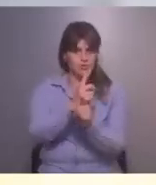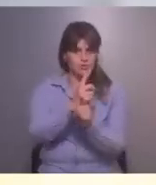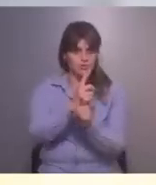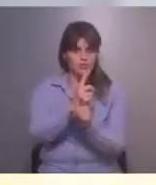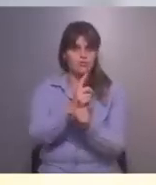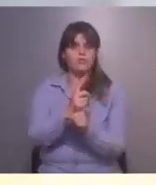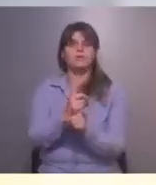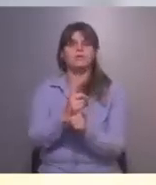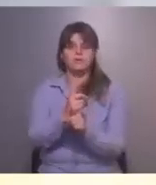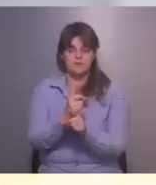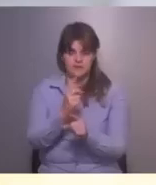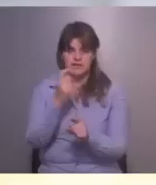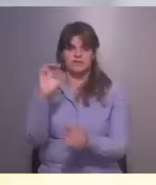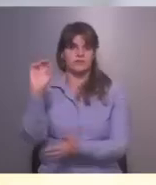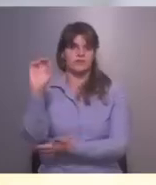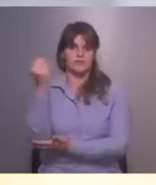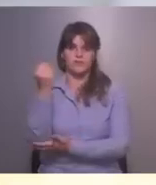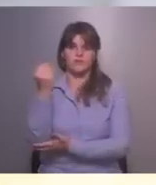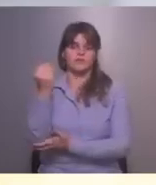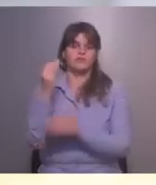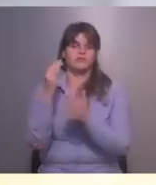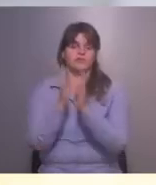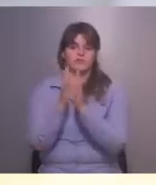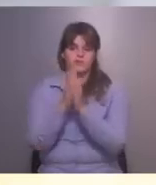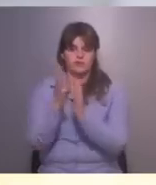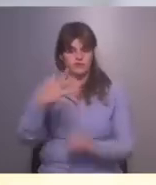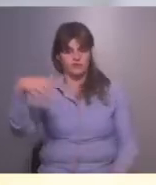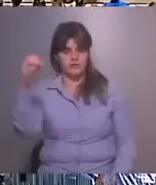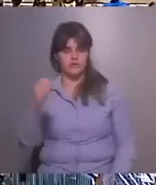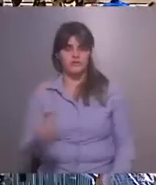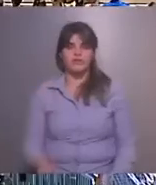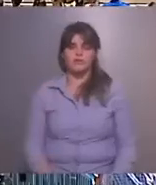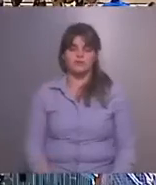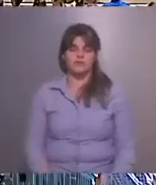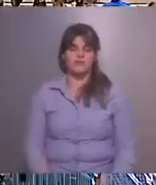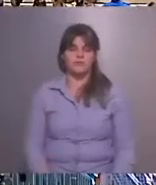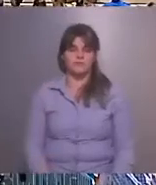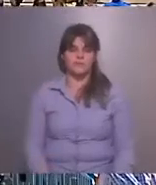Celebração, bense também todos os objetos religiosos que tendes convosco.